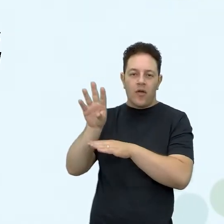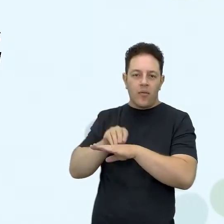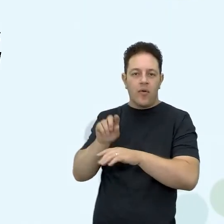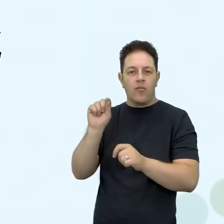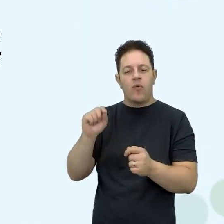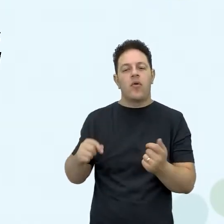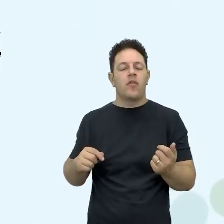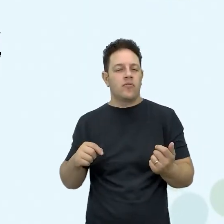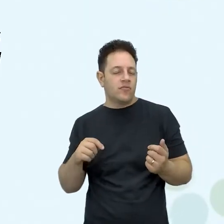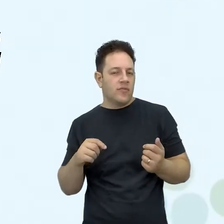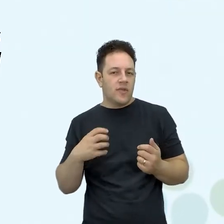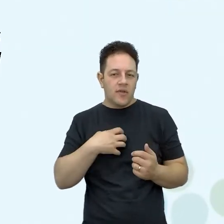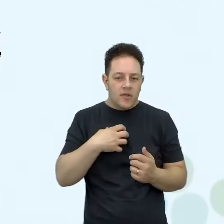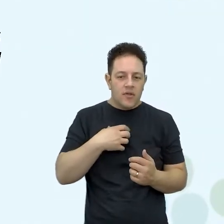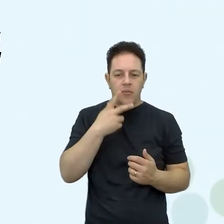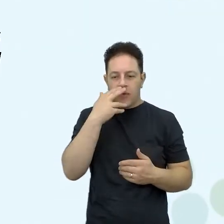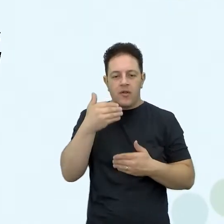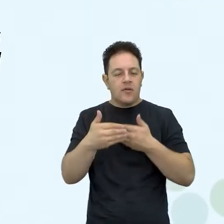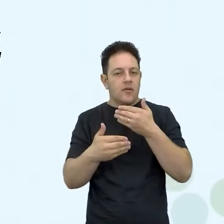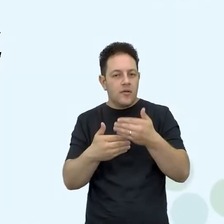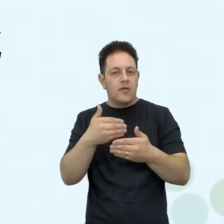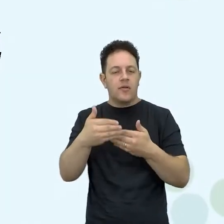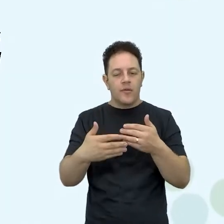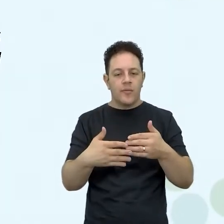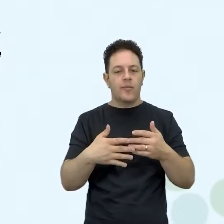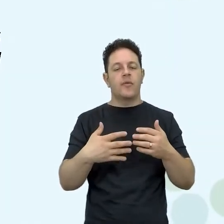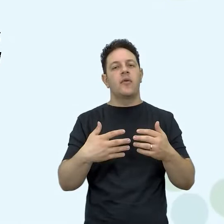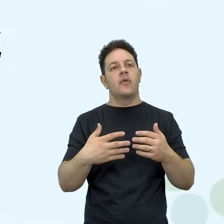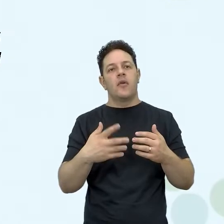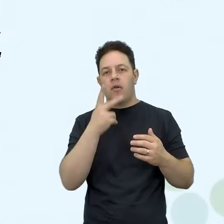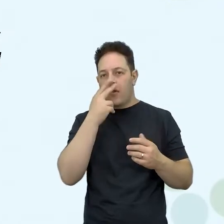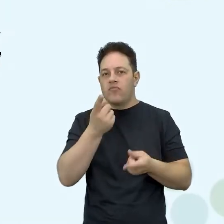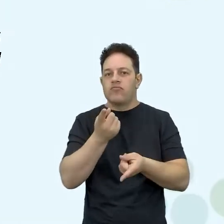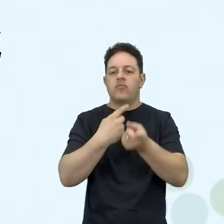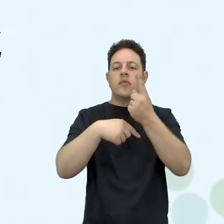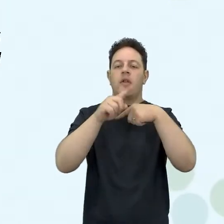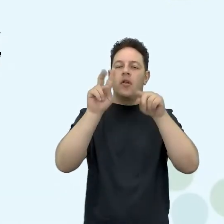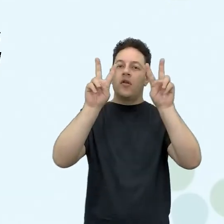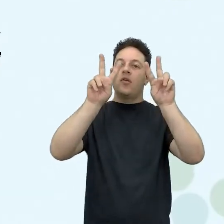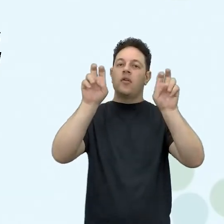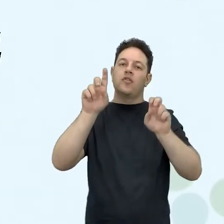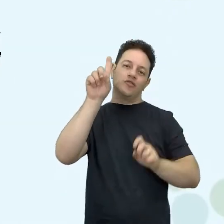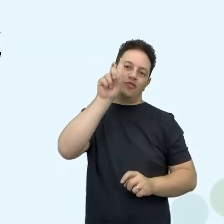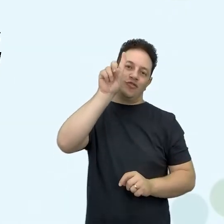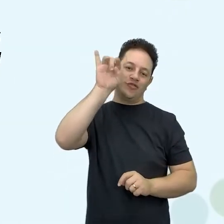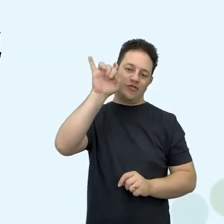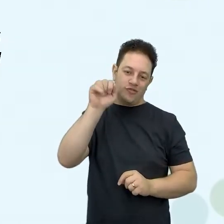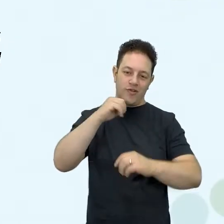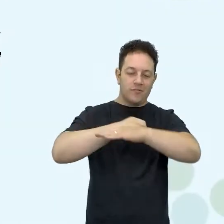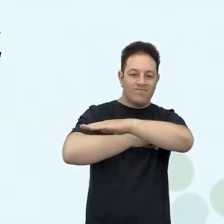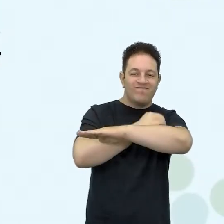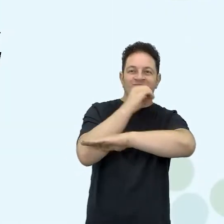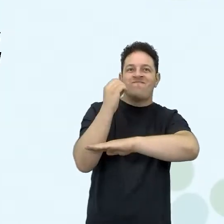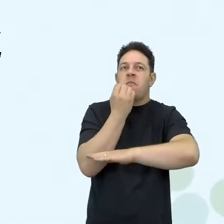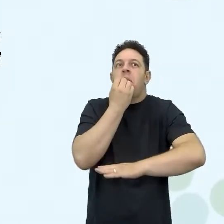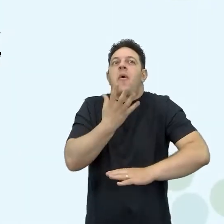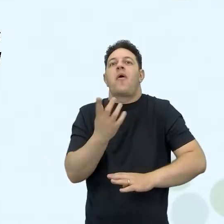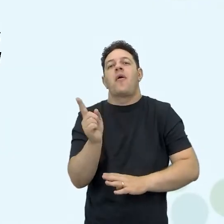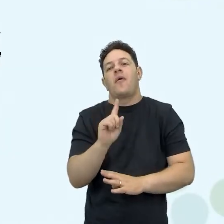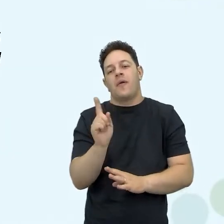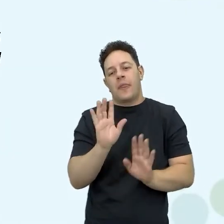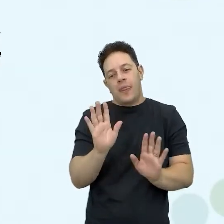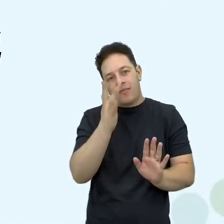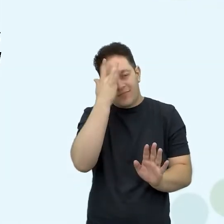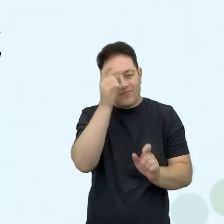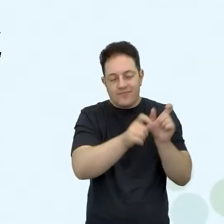trás, e que vai desfiando, então, esse prodígio sobre o dia não promissor, como eu disse, dessas pessoas